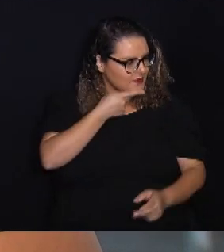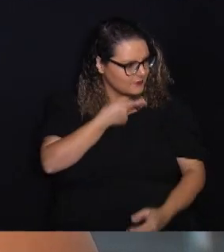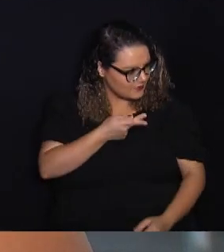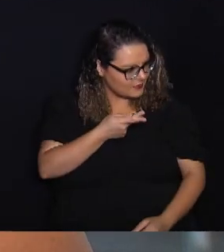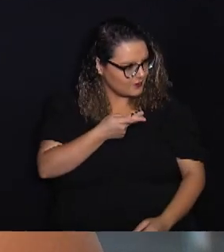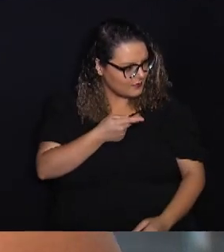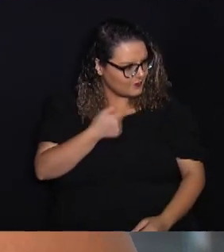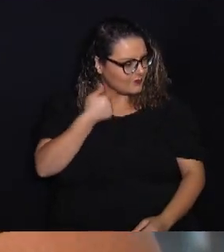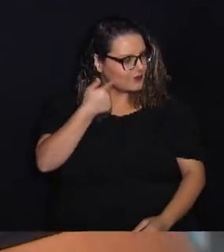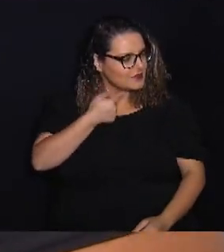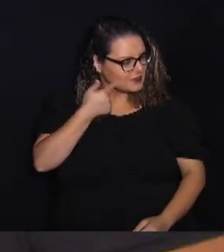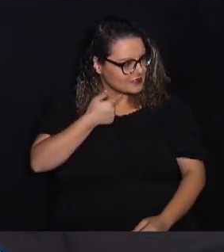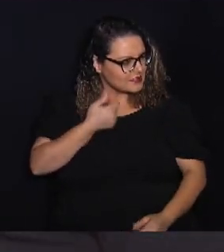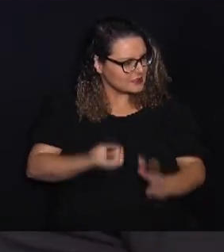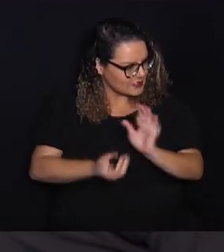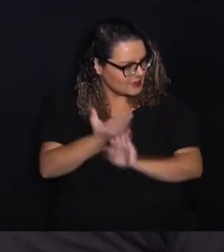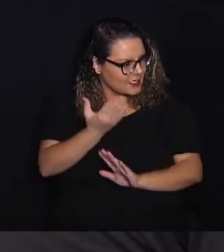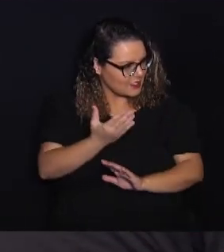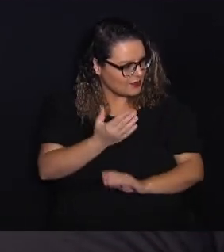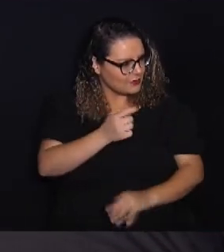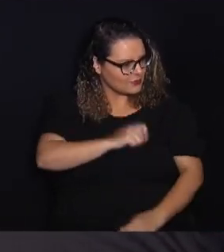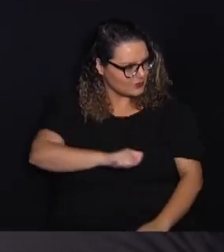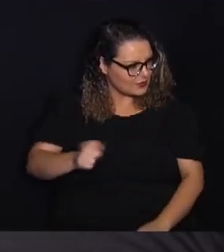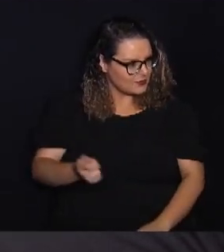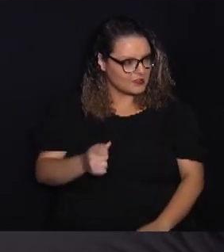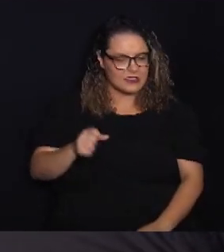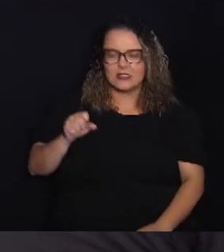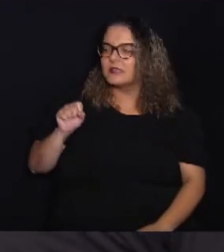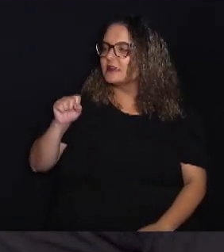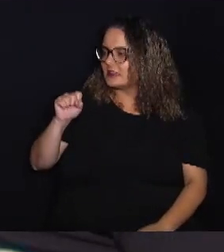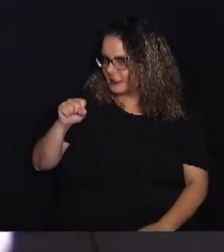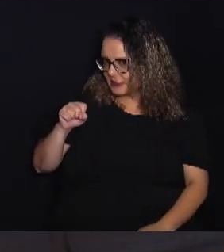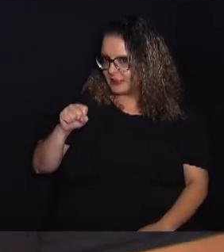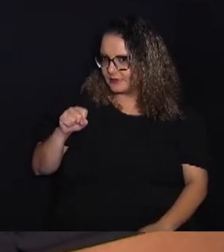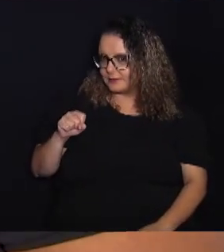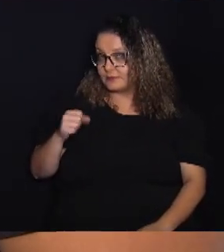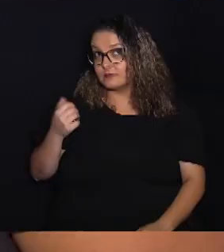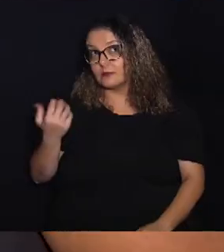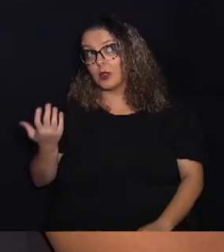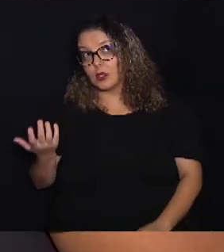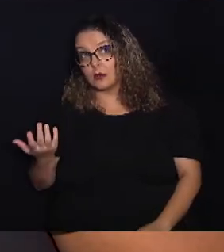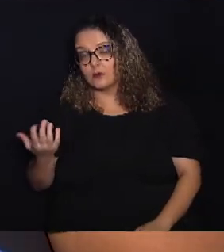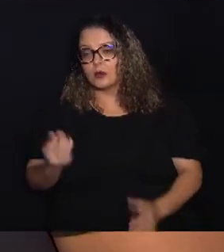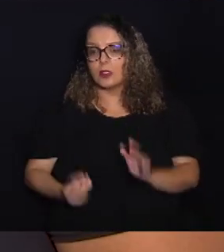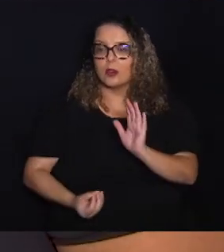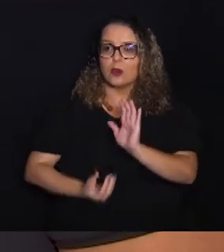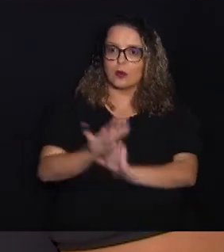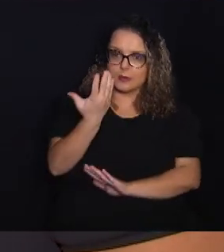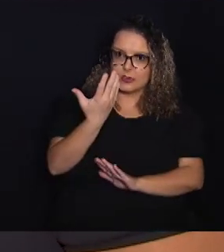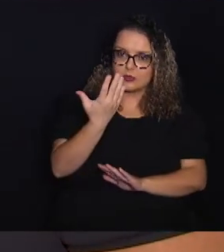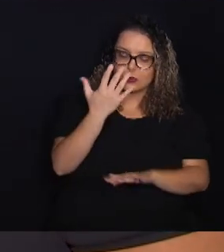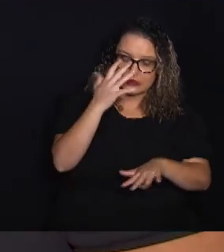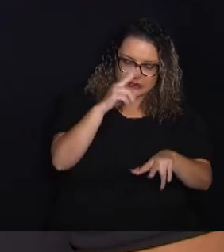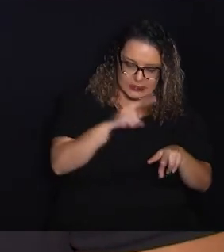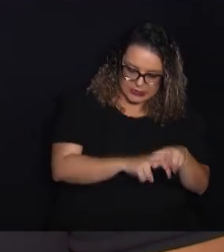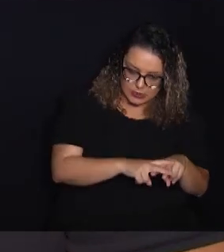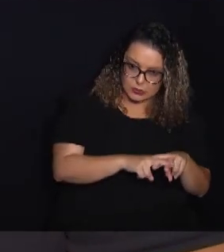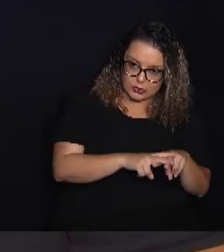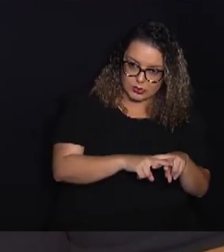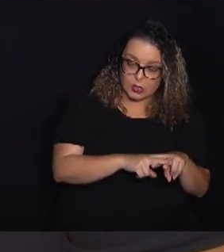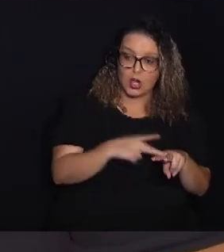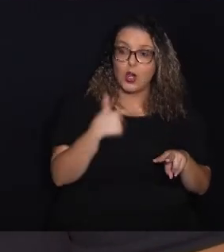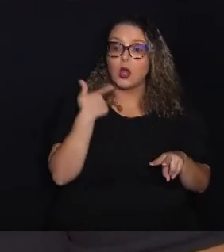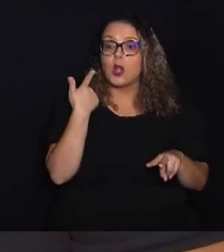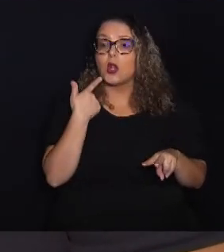Como você falou, foram os ingleses que inventaram o squash, é isso mesmo? É isso mesmo. A priori, foi inventado dentro